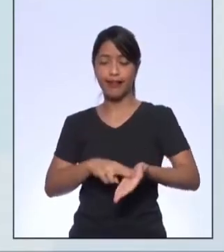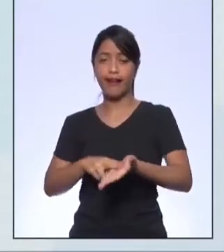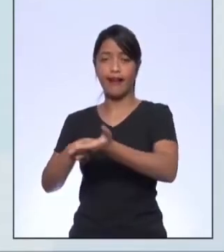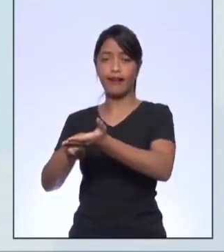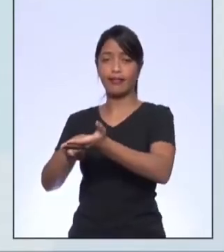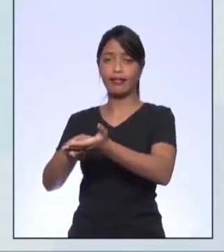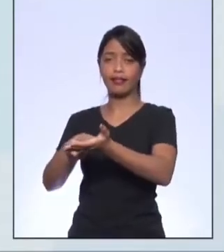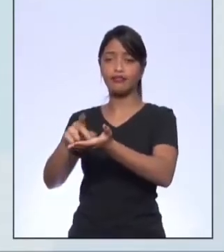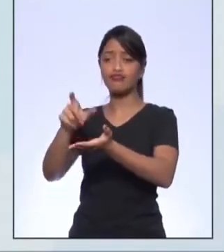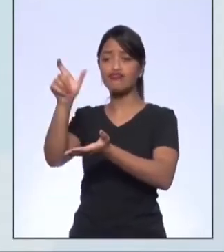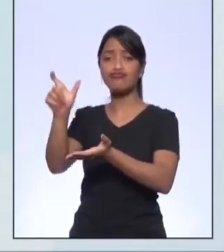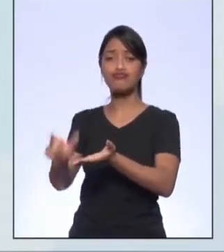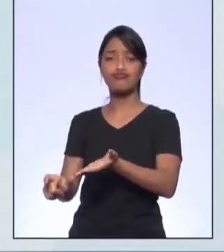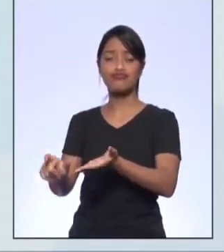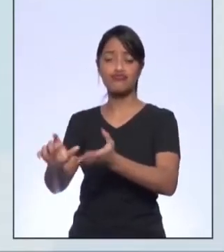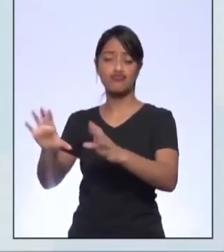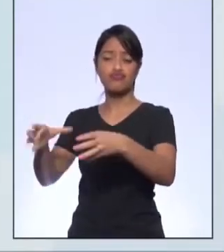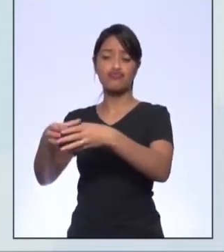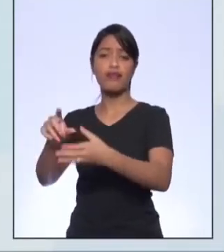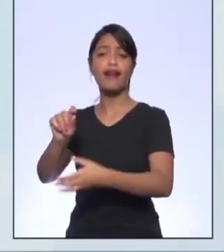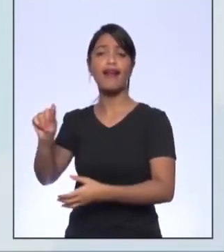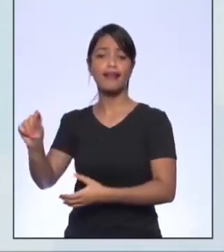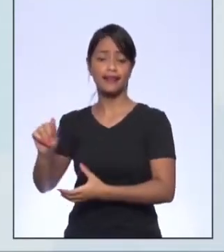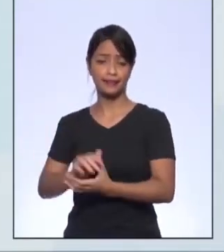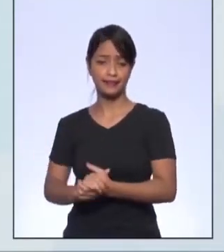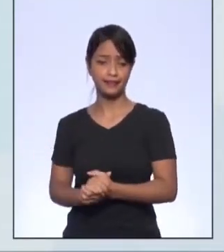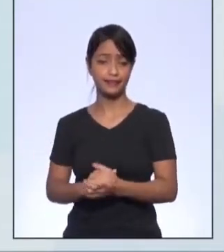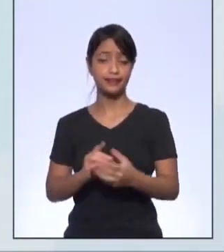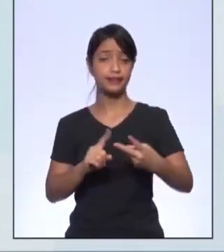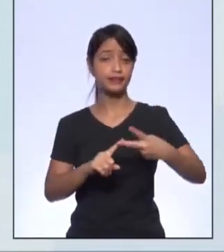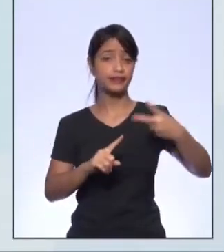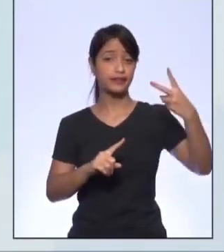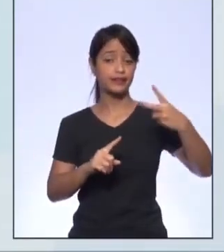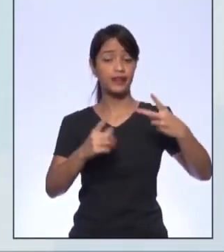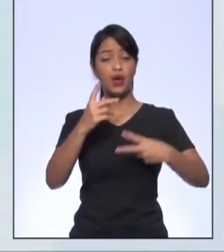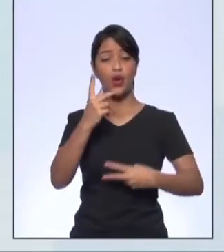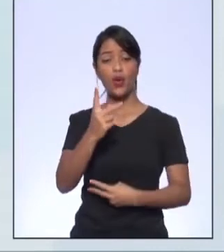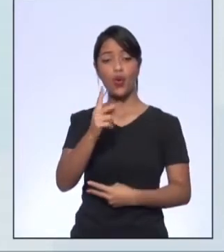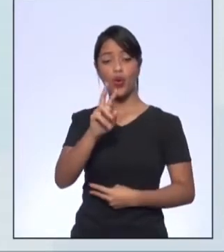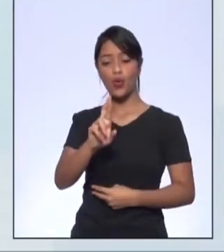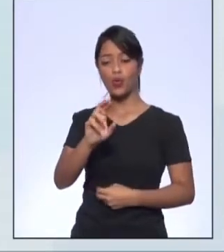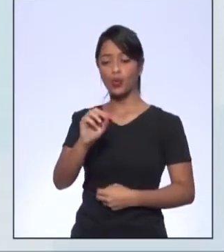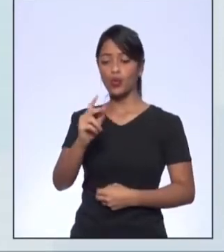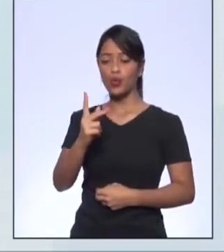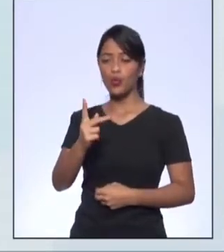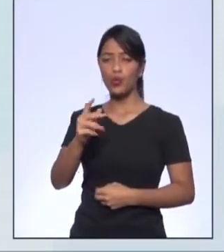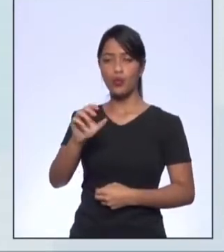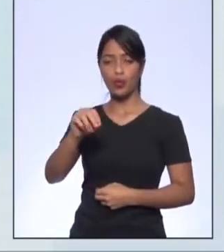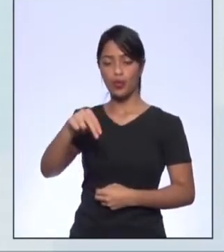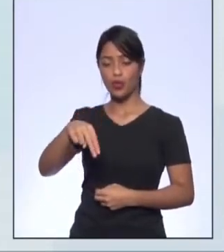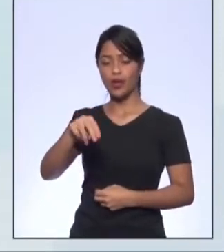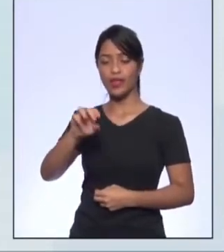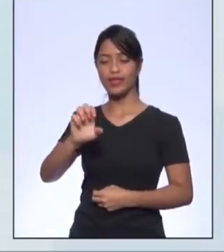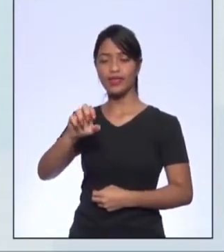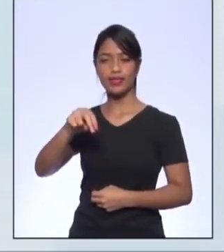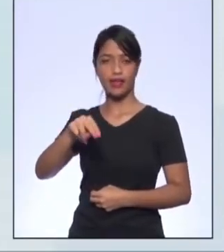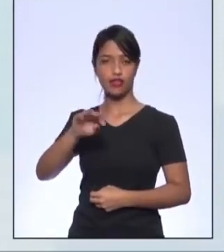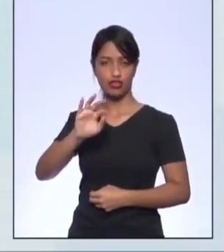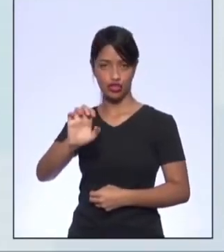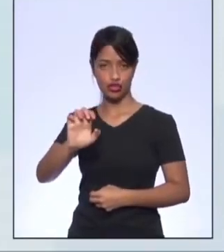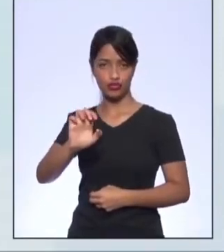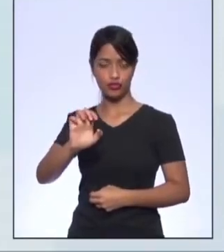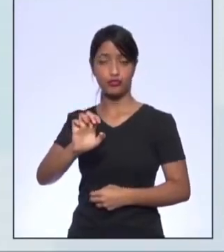carta foi escrita? A segunda, quem é o proponente? A gente está chamando de proponente aqui o que